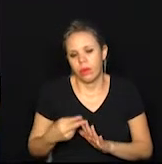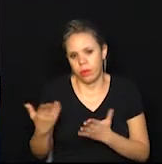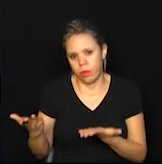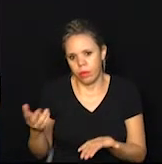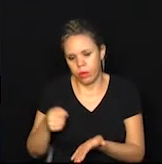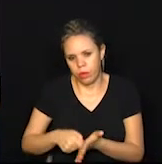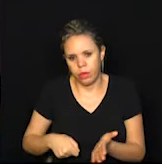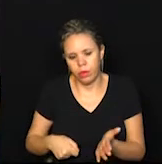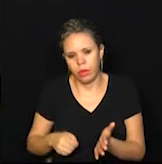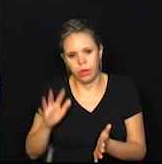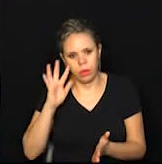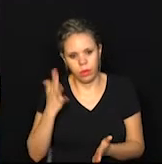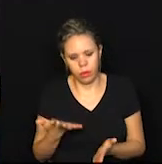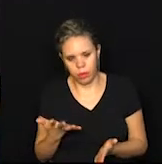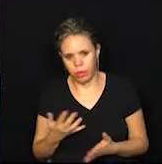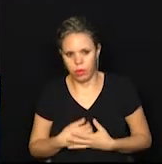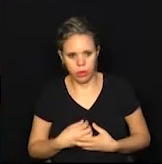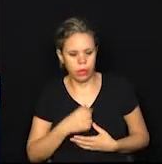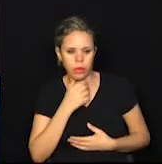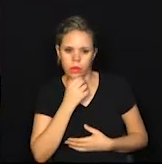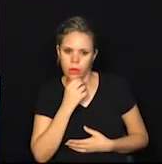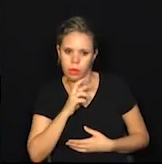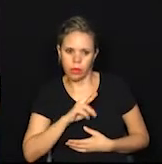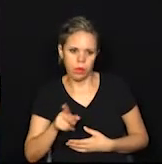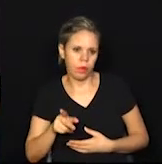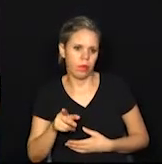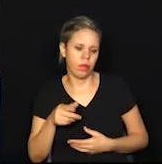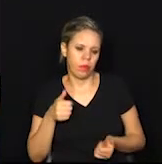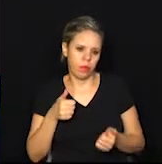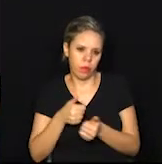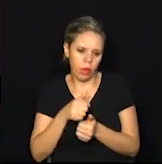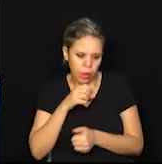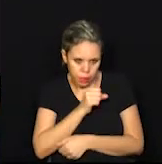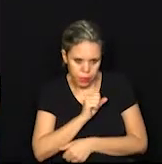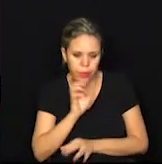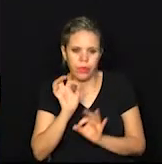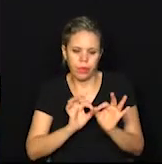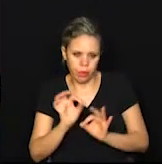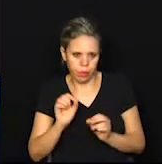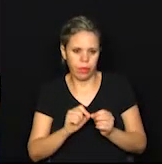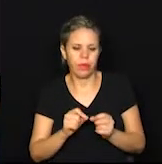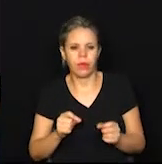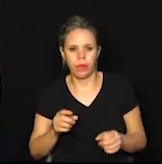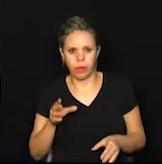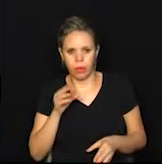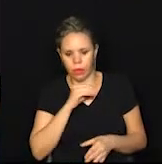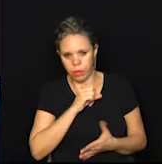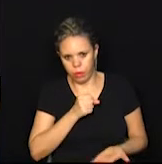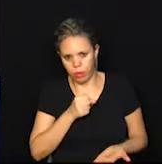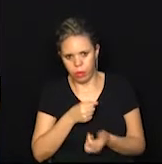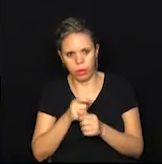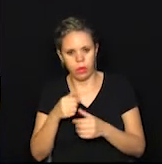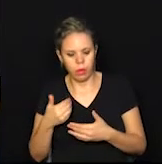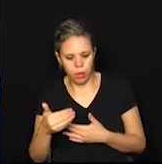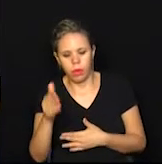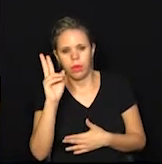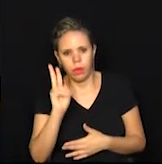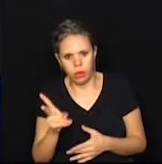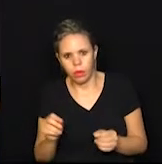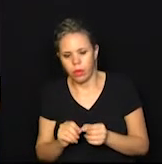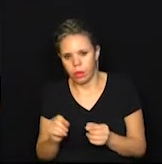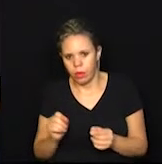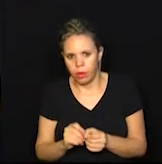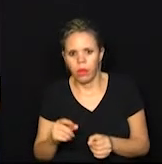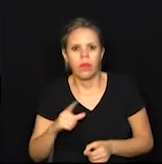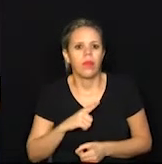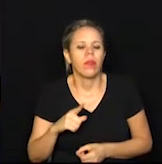Vamos dizer, a solução para isso não é de curto prazo, mas ela tem que ser planejada de curto prazo, daqui para frente a gente possa sempre